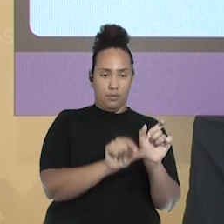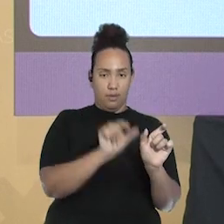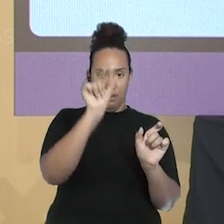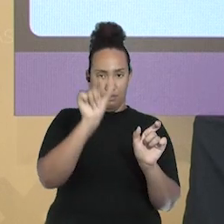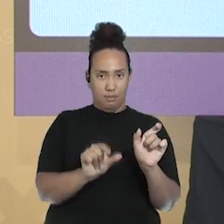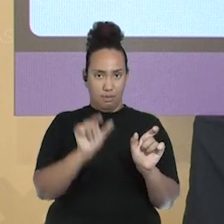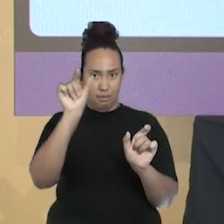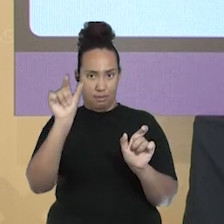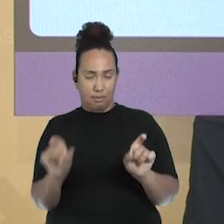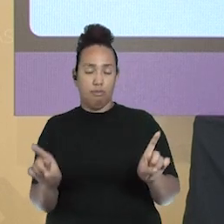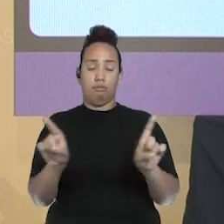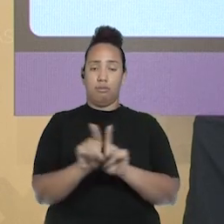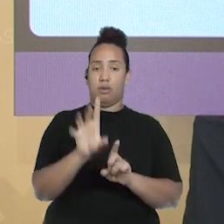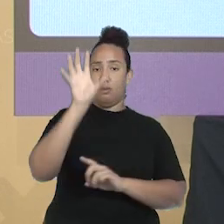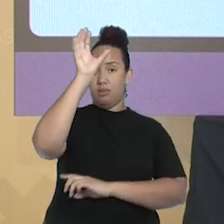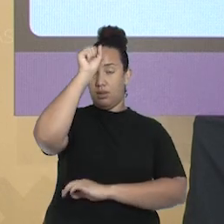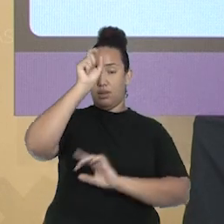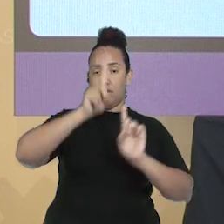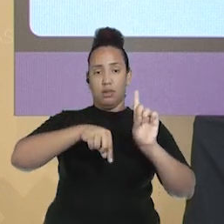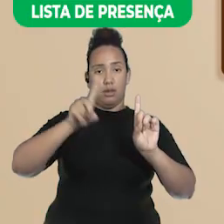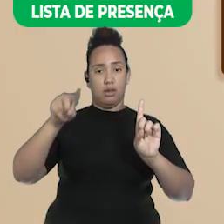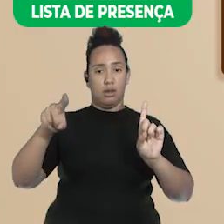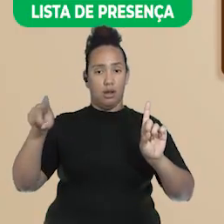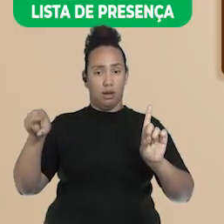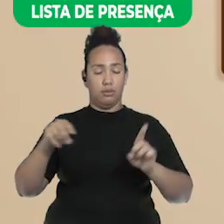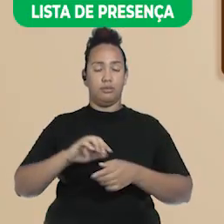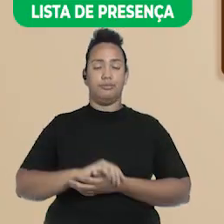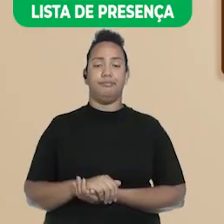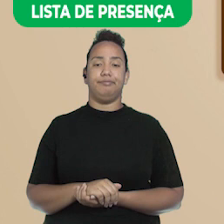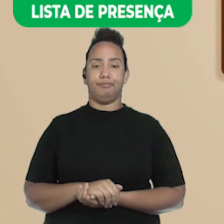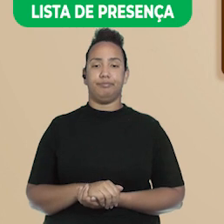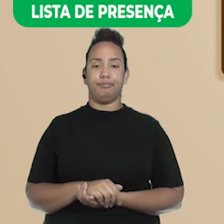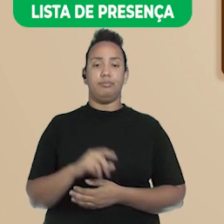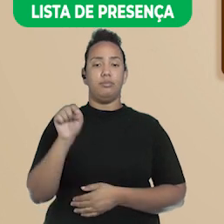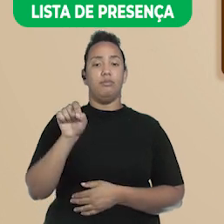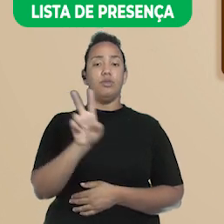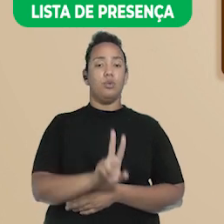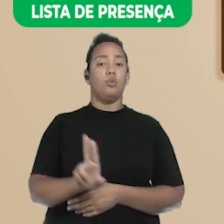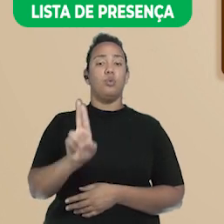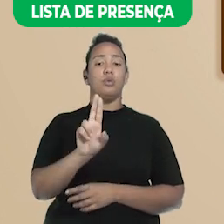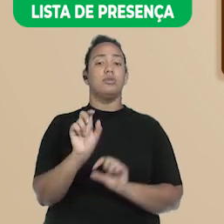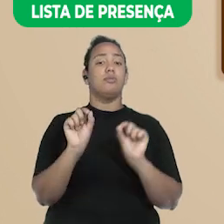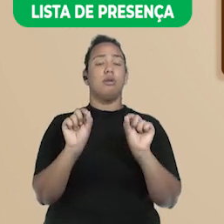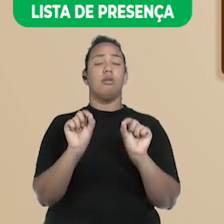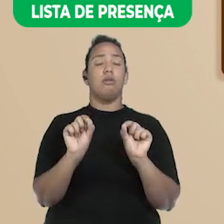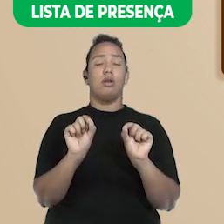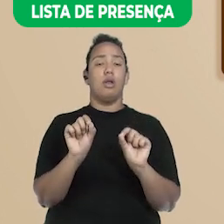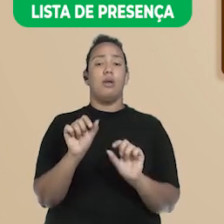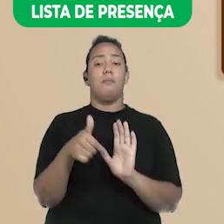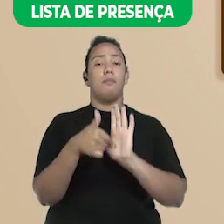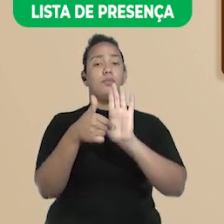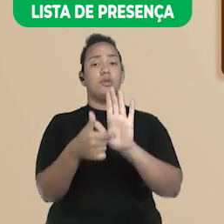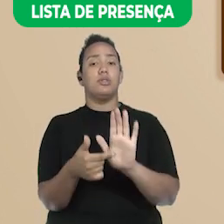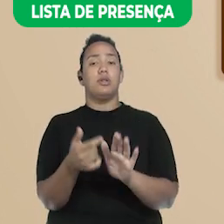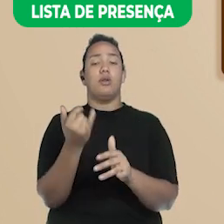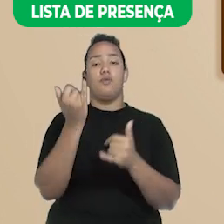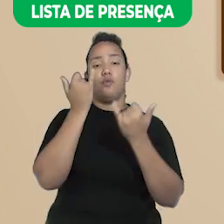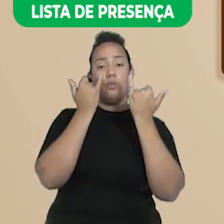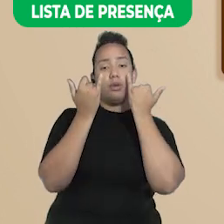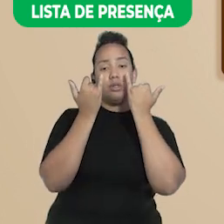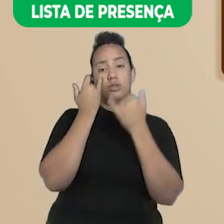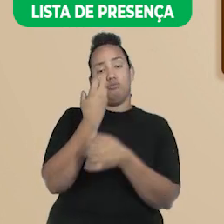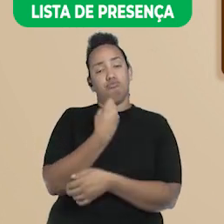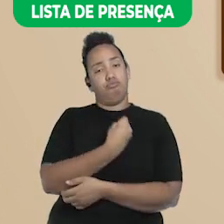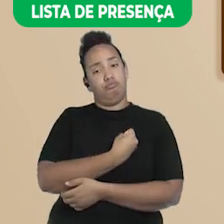aprender também a leitura do gráfico de linhas. Ele é usado para apresentar valores em sequência numérica em